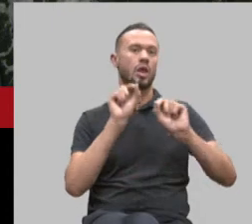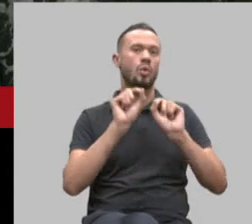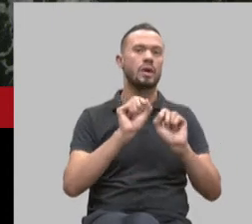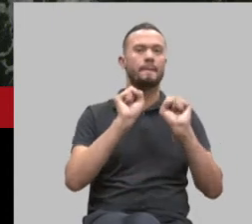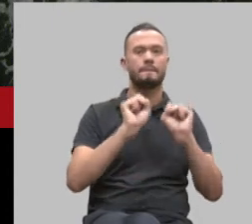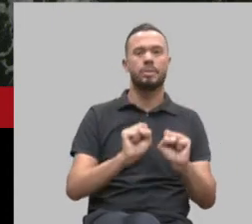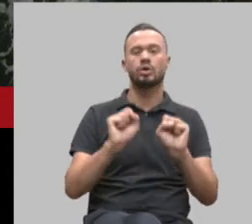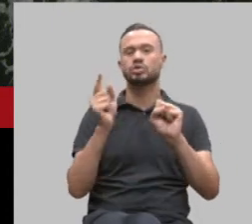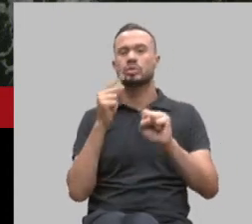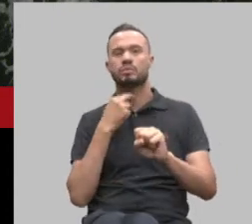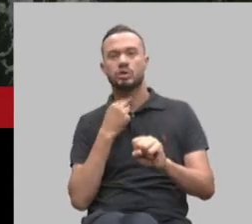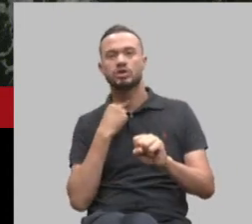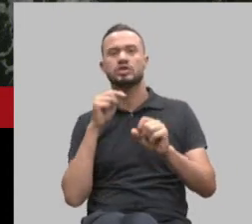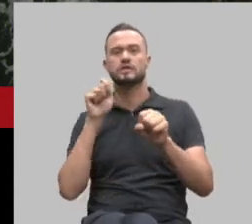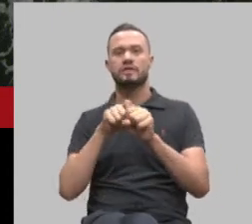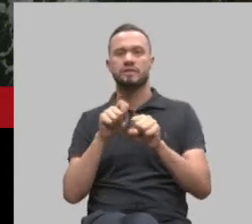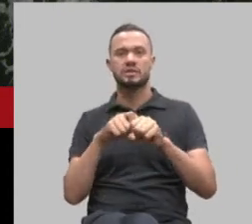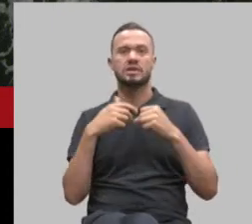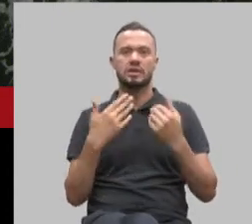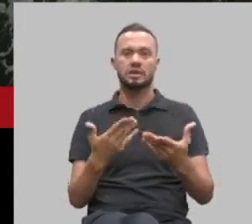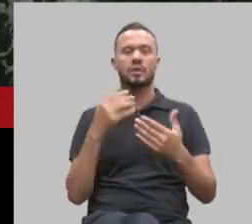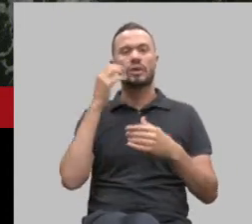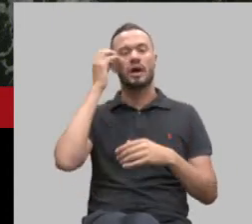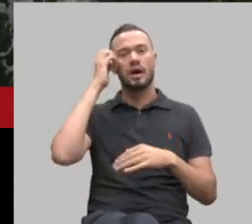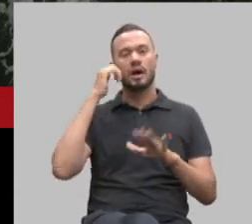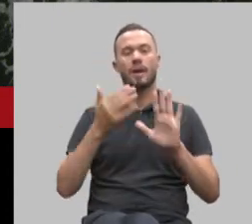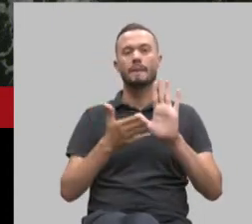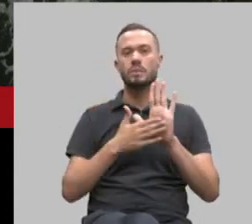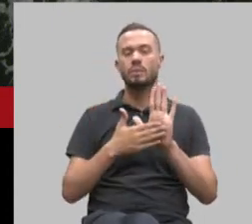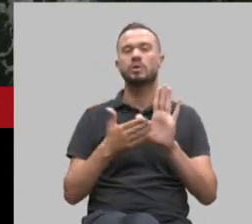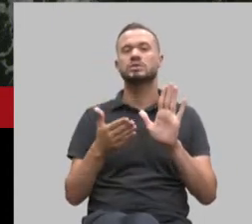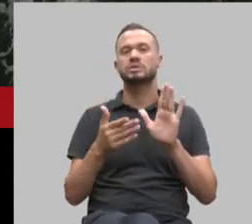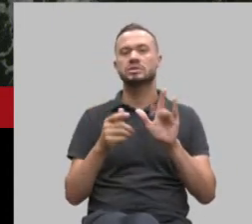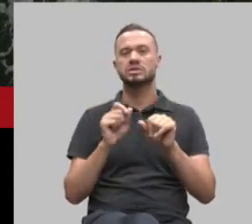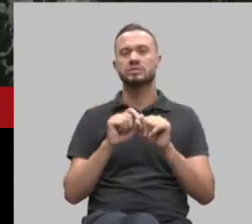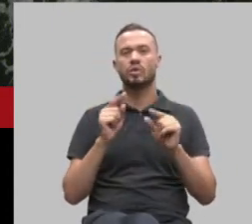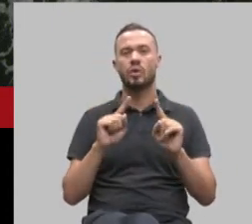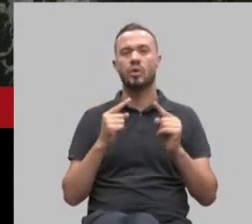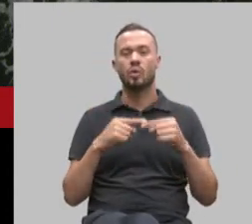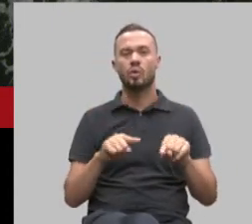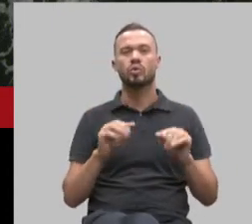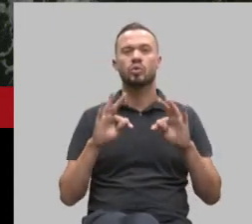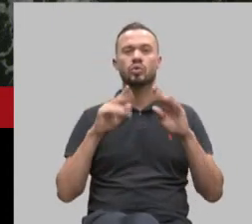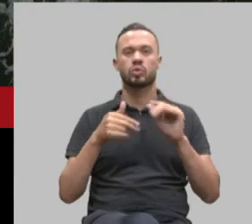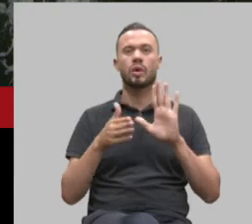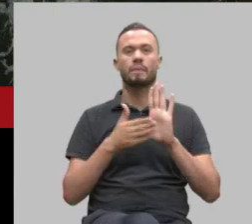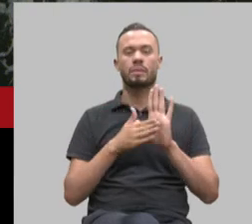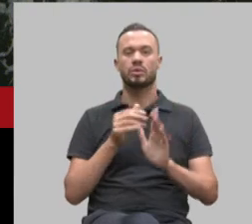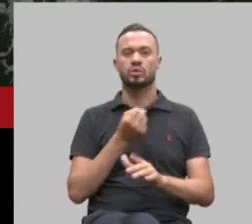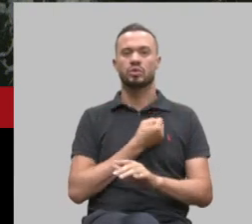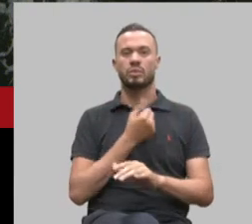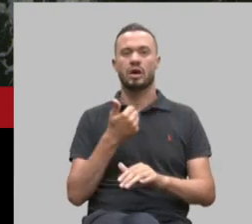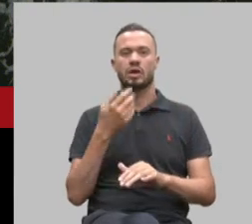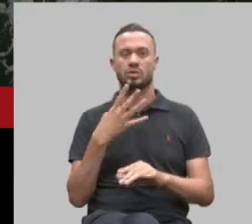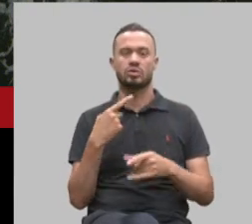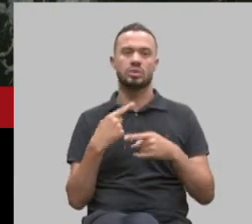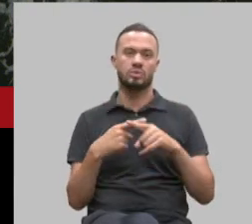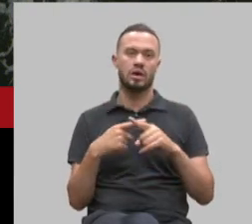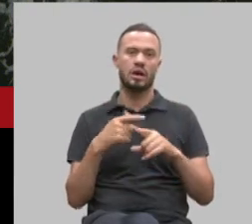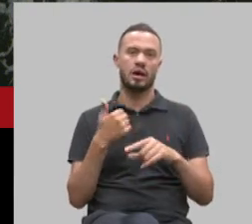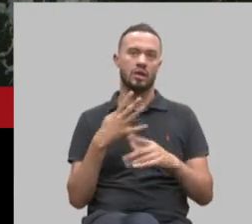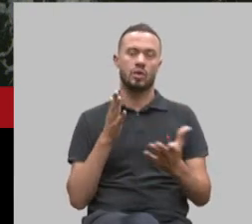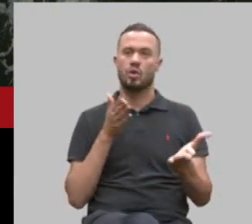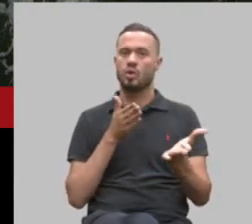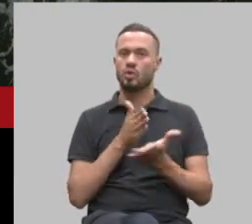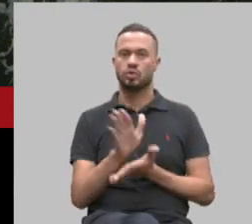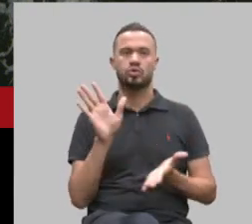próprio grêmio estudantil então o restante dessa proposta ele vai de contra a lei que se baseia a proposta número 14 até porque a 14 continua sendo